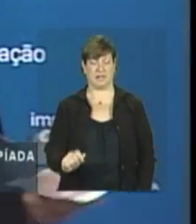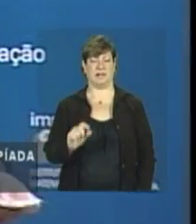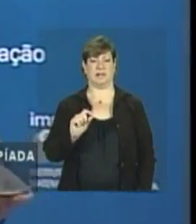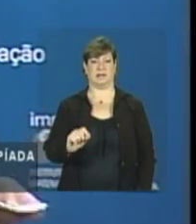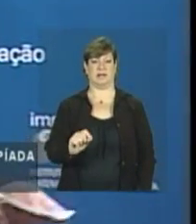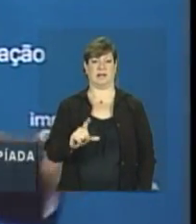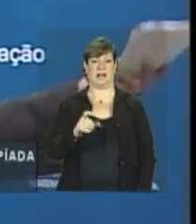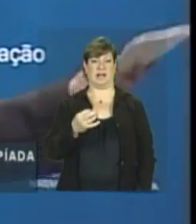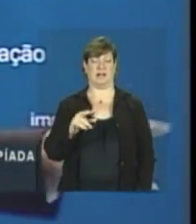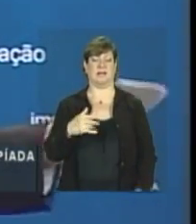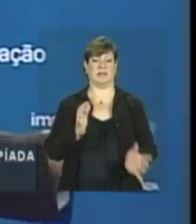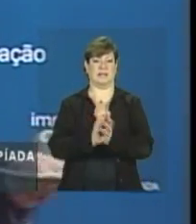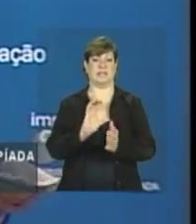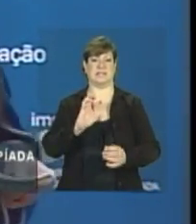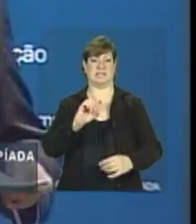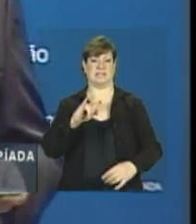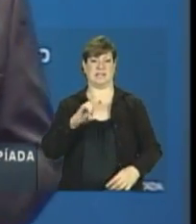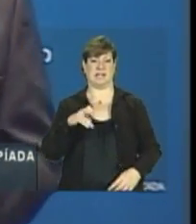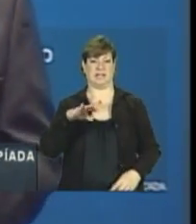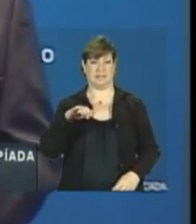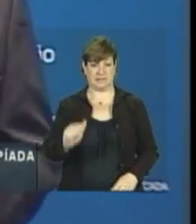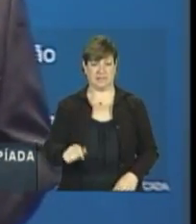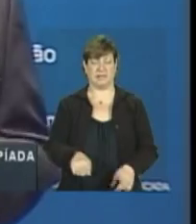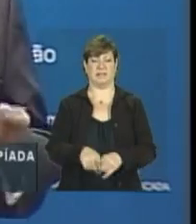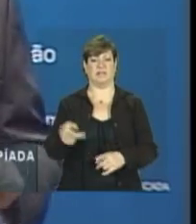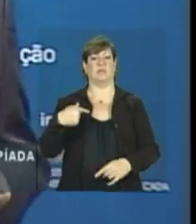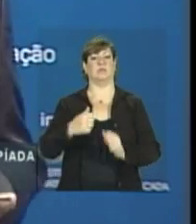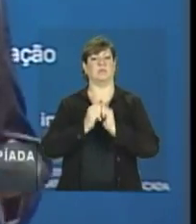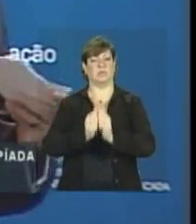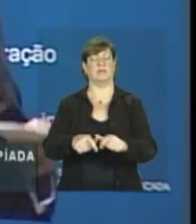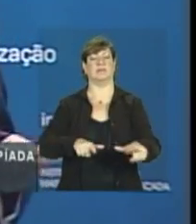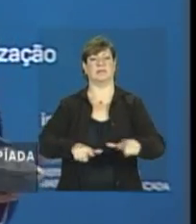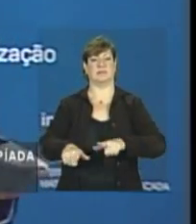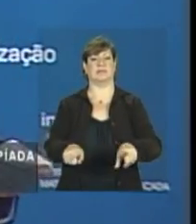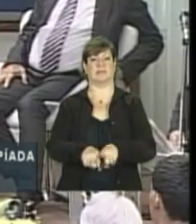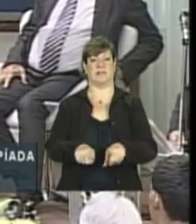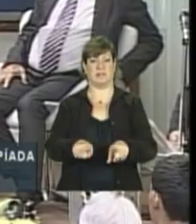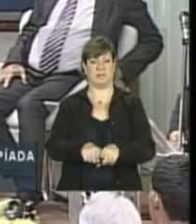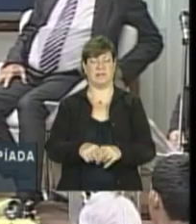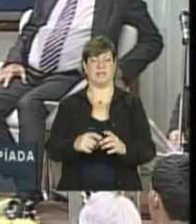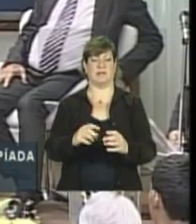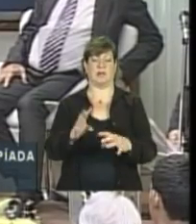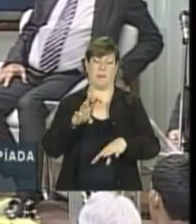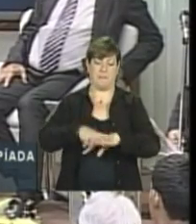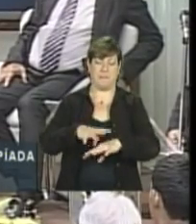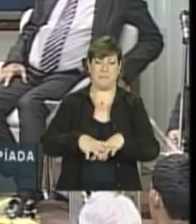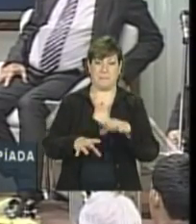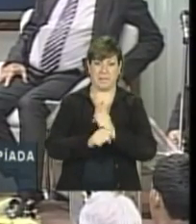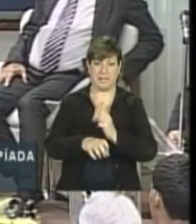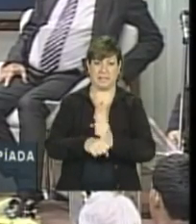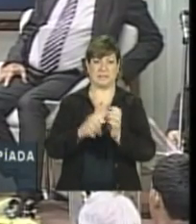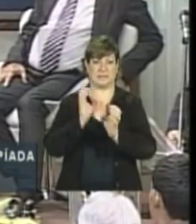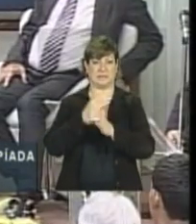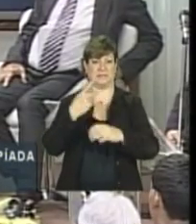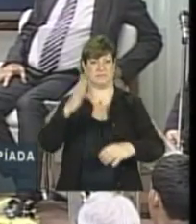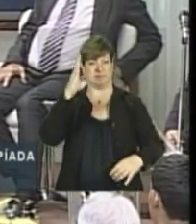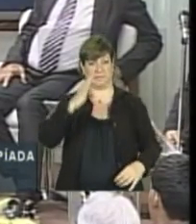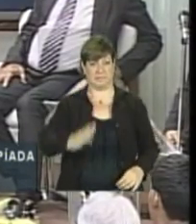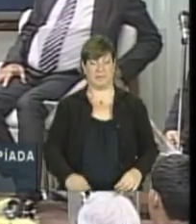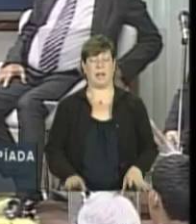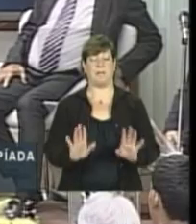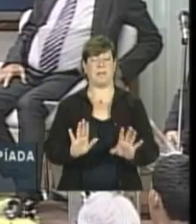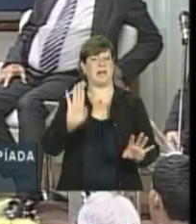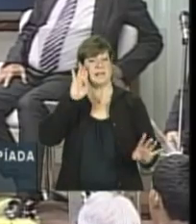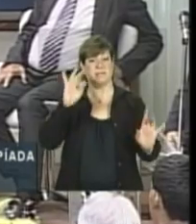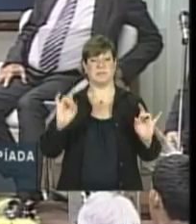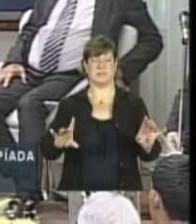colega também de longa militância na defesa aí da matemática e da ciência brasileira, mas em especial nos